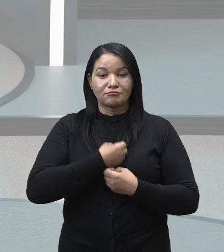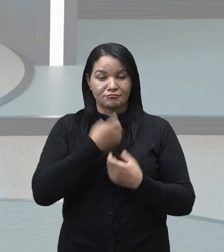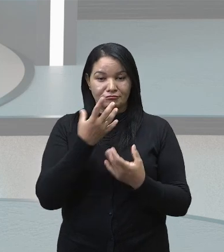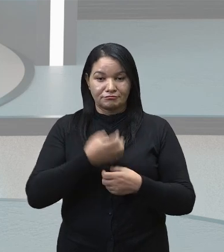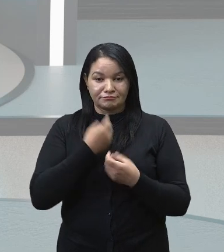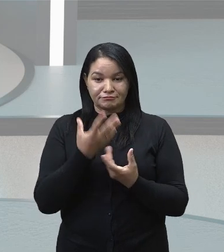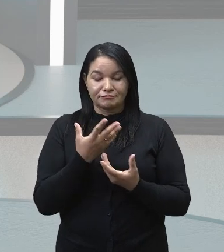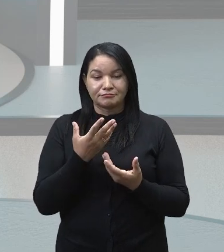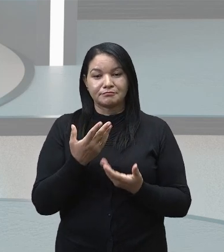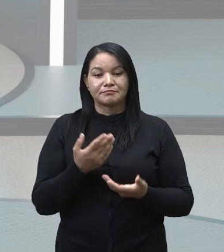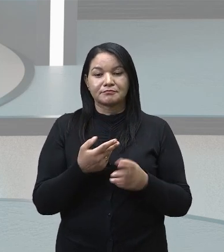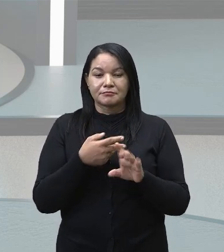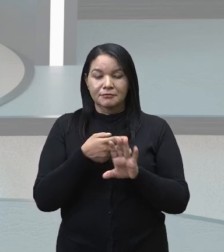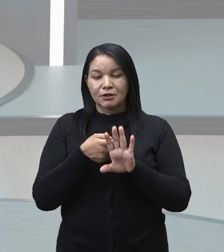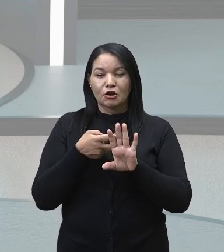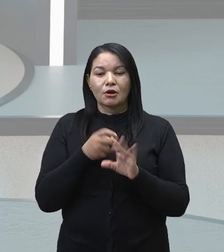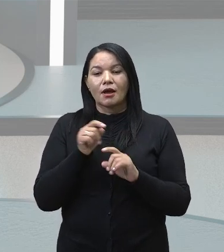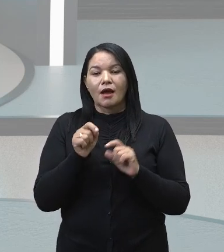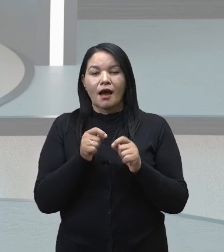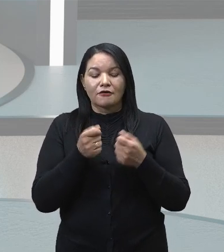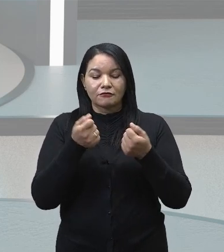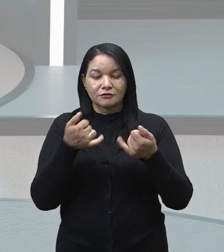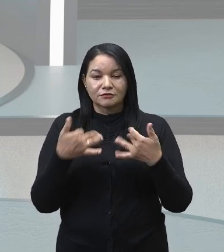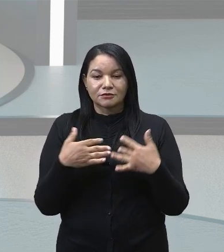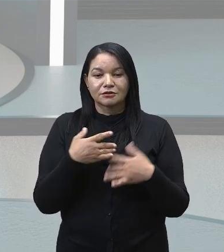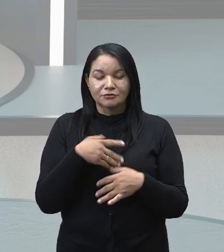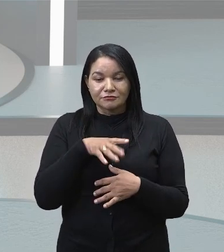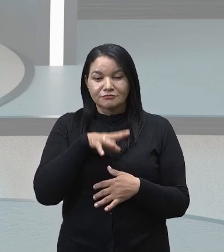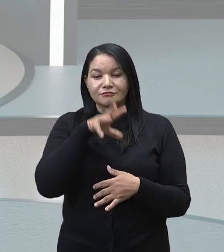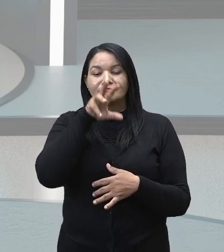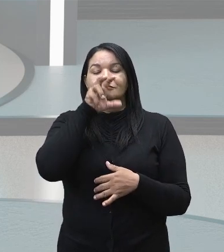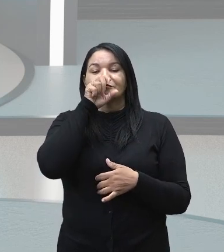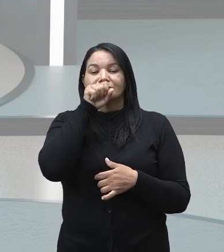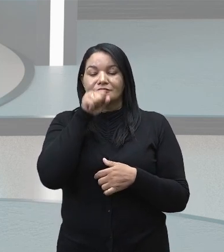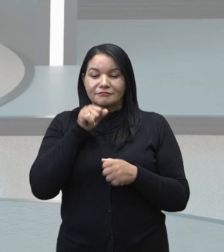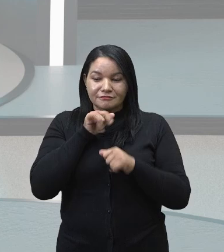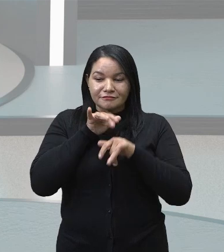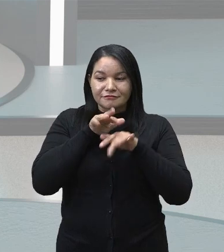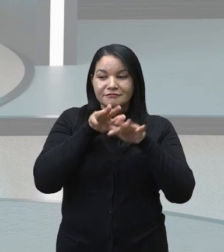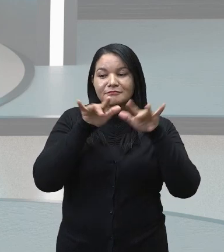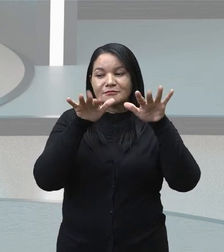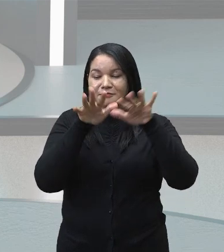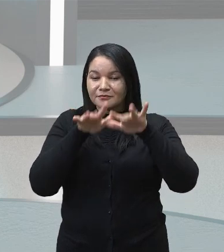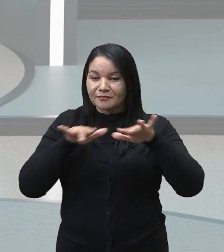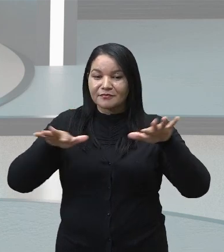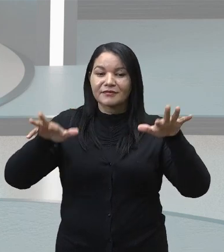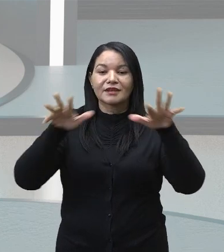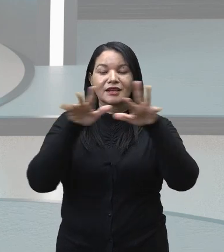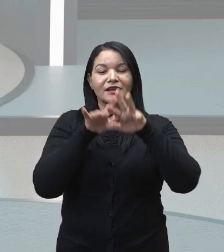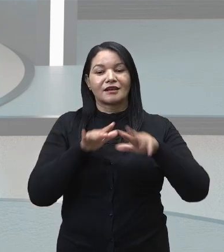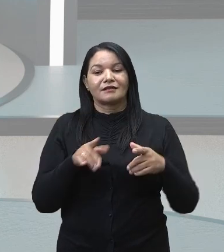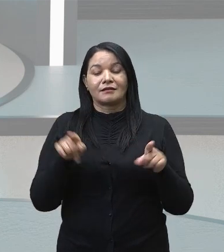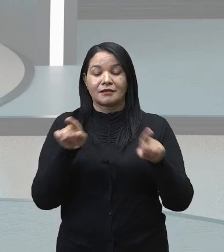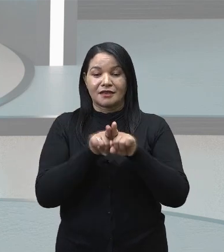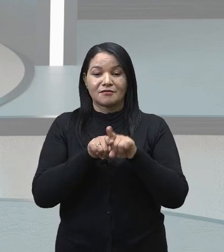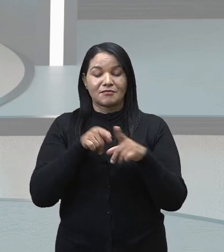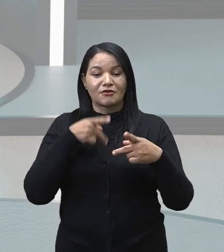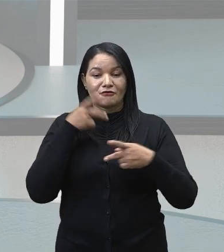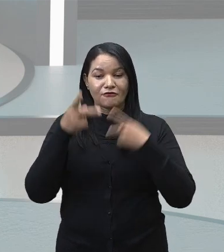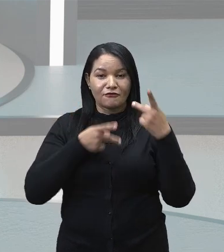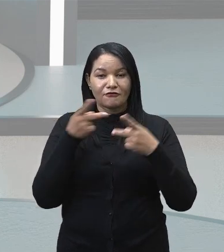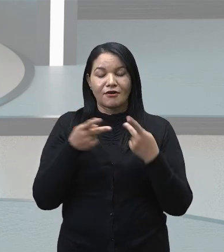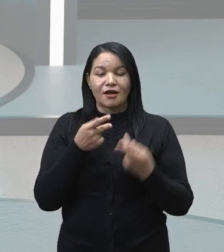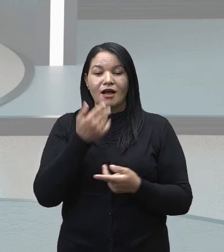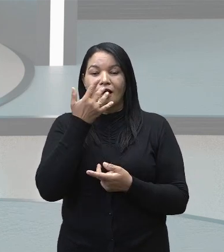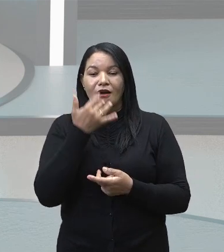né? Ele vai falar que o cheiro vai exalar naquele lugar, e aí ele vai falar sobre a cor, a